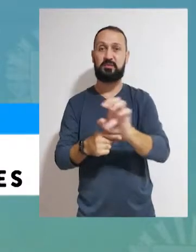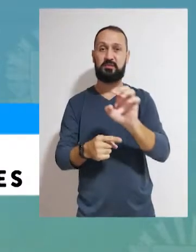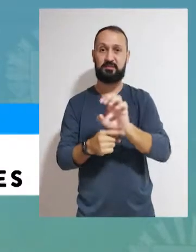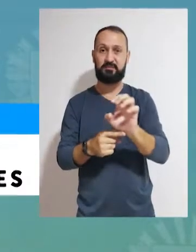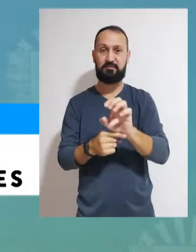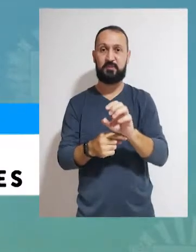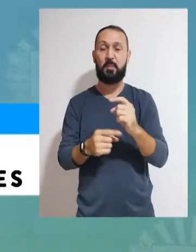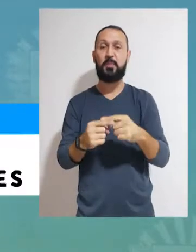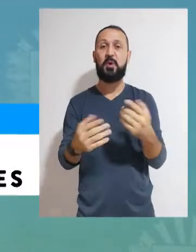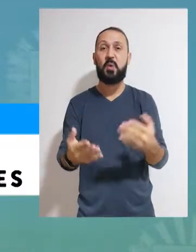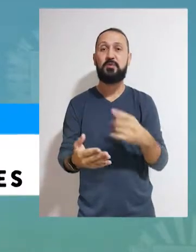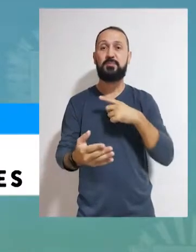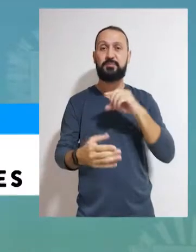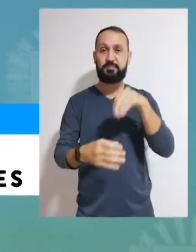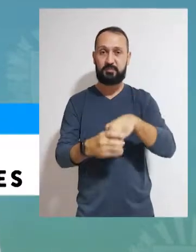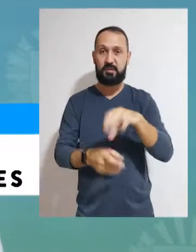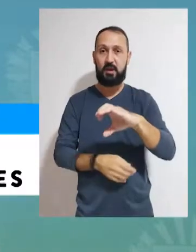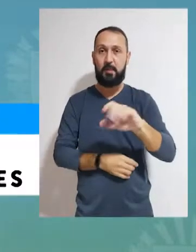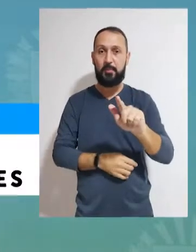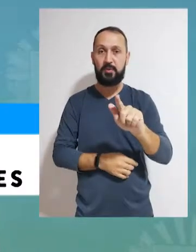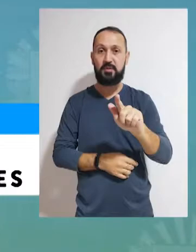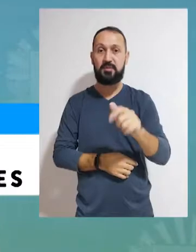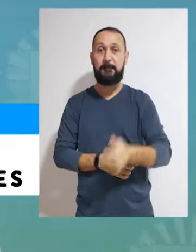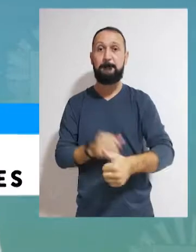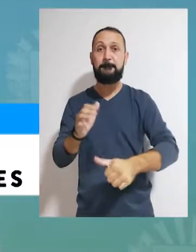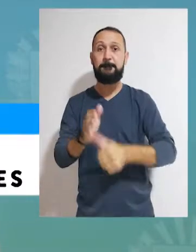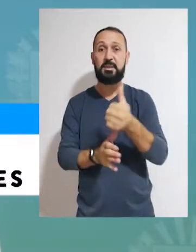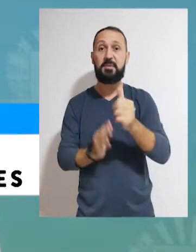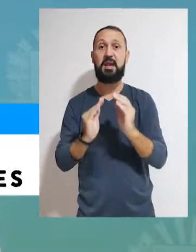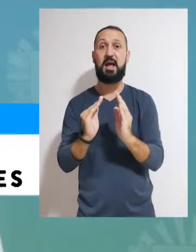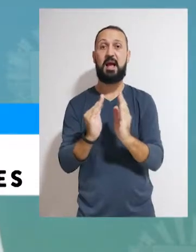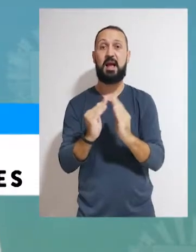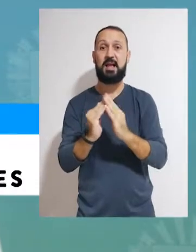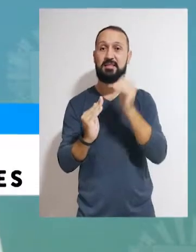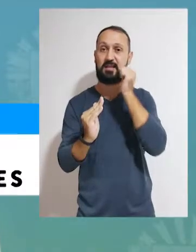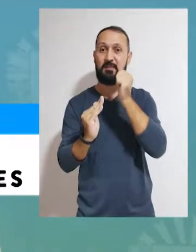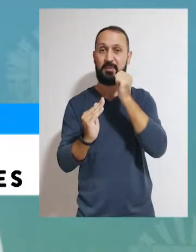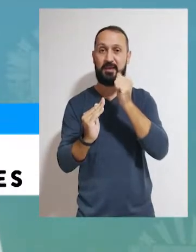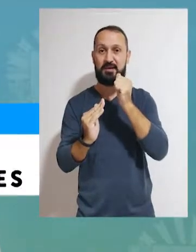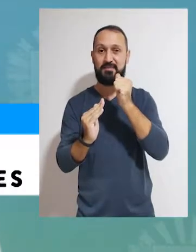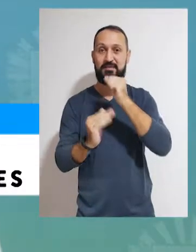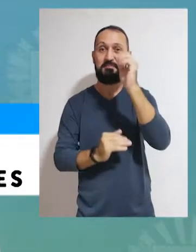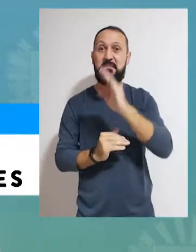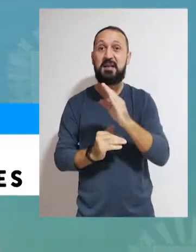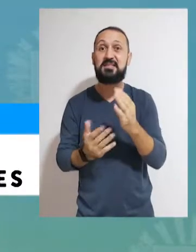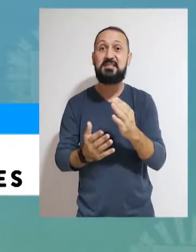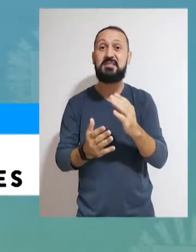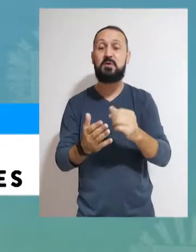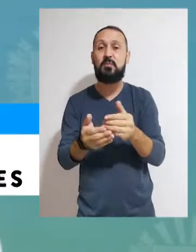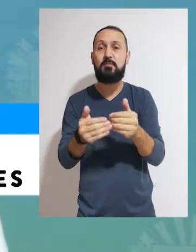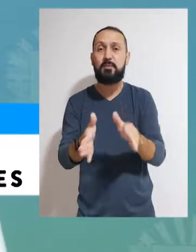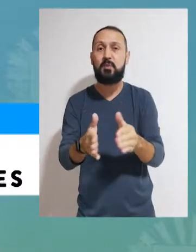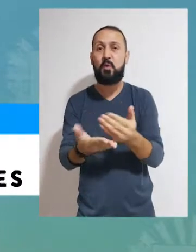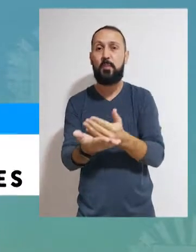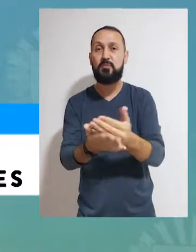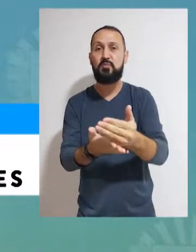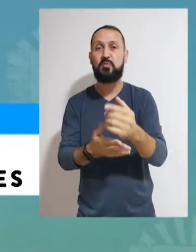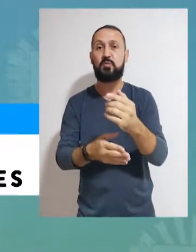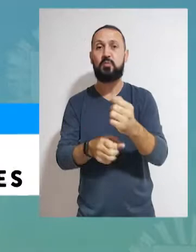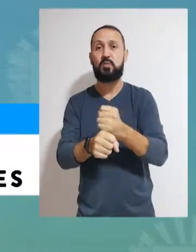outros estados. Não por acaso nós temos aqui em Campo Grande a primeira Casa da Mulher brasileira inaugurada do país